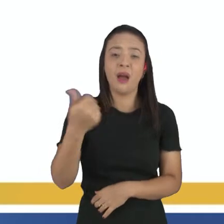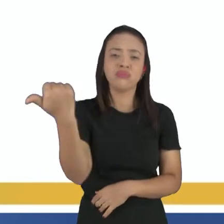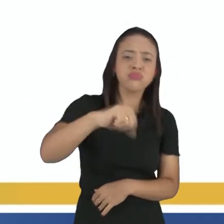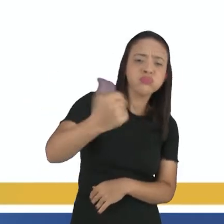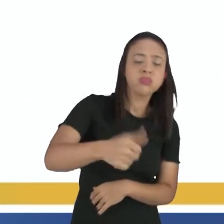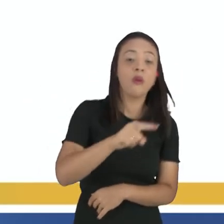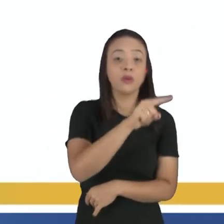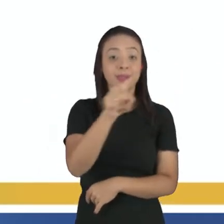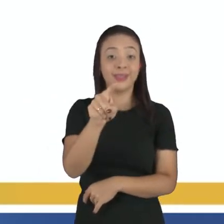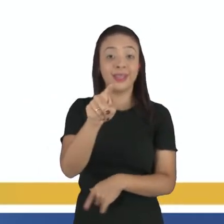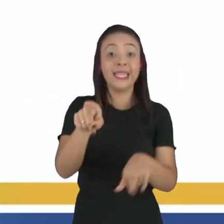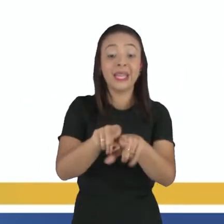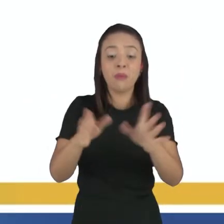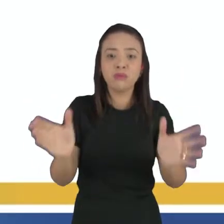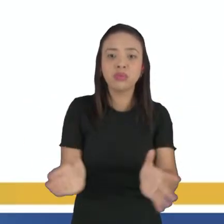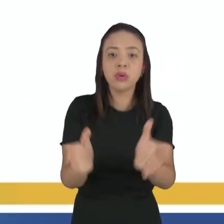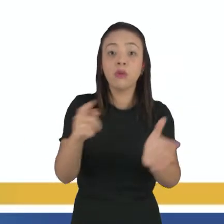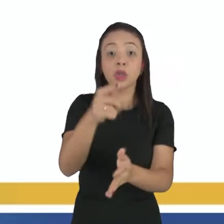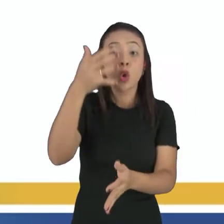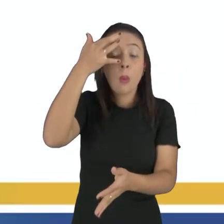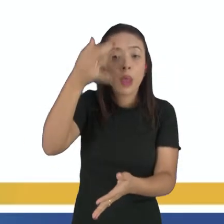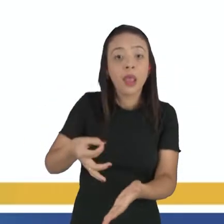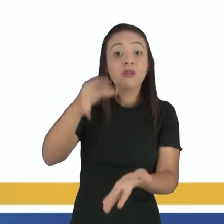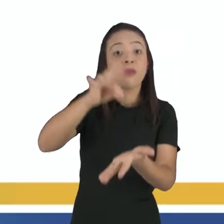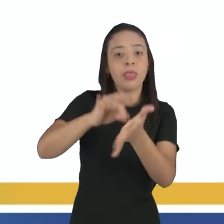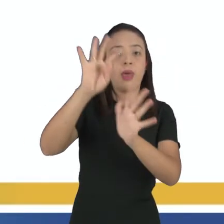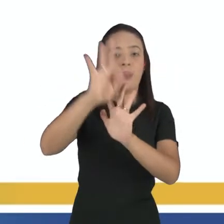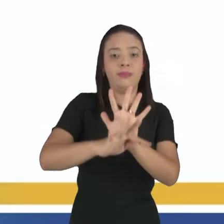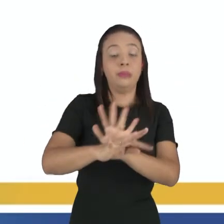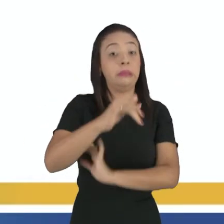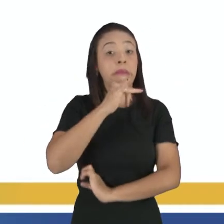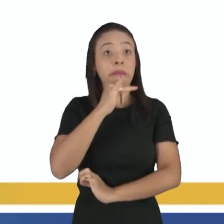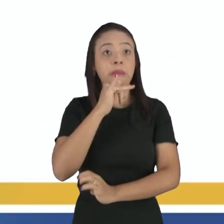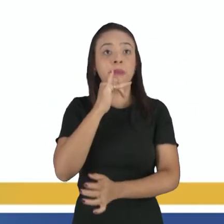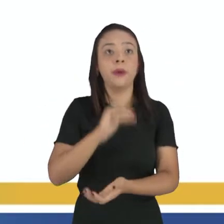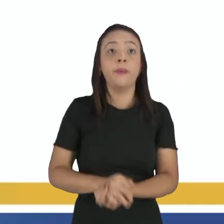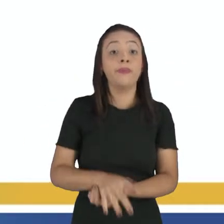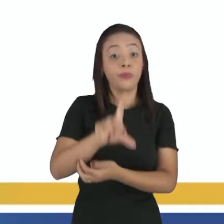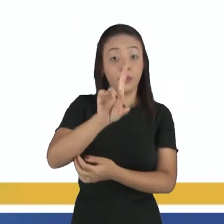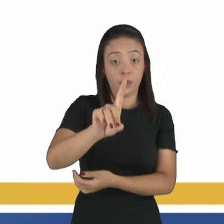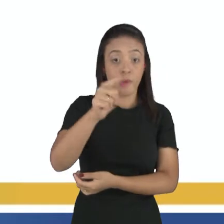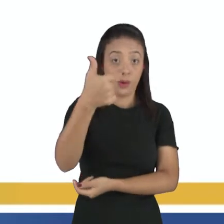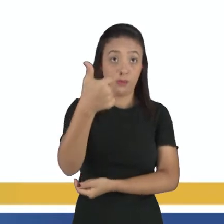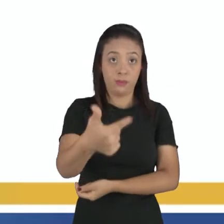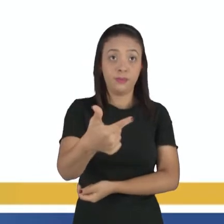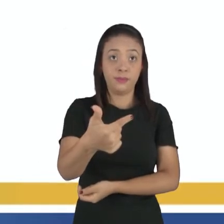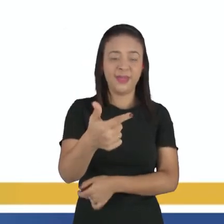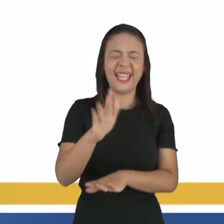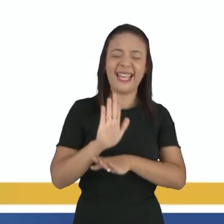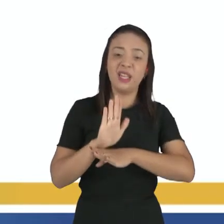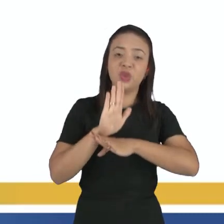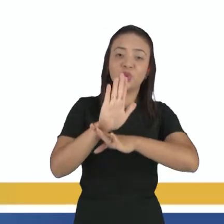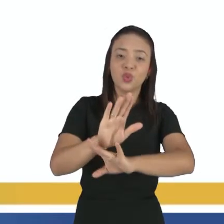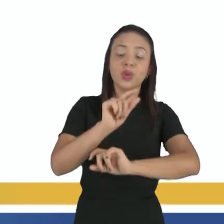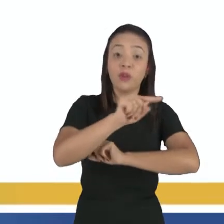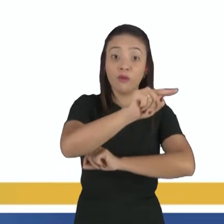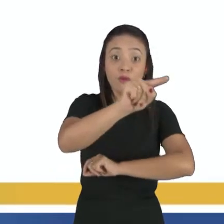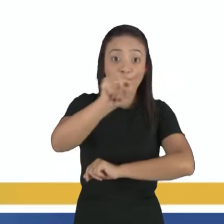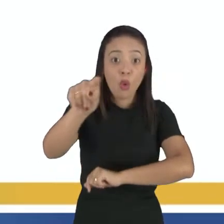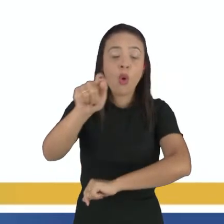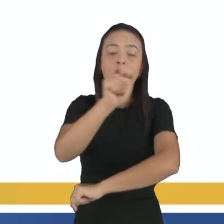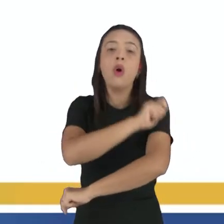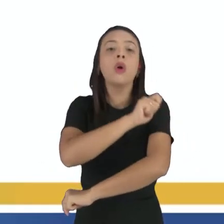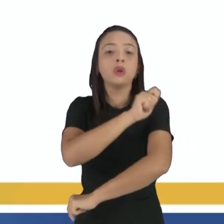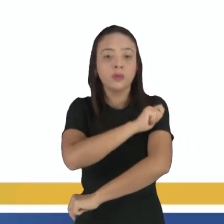possam compreender o que o texto É verdade por exemplo o descritor 2 ele ajuda o aluno no